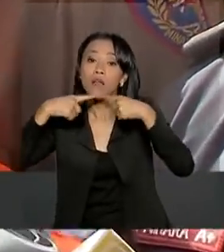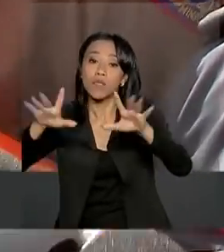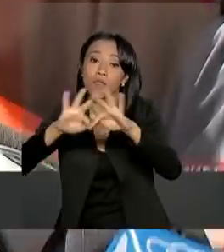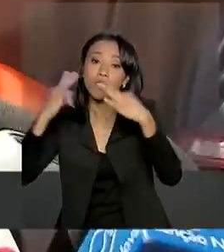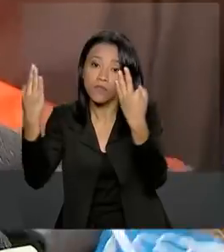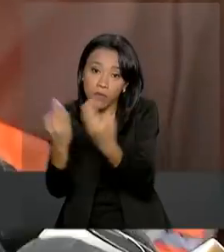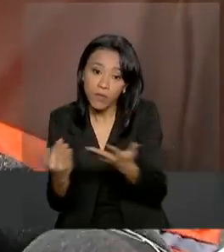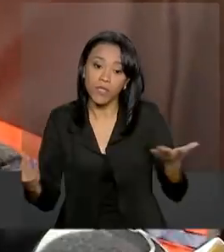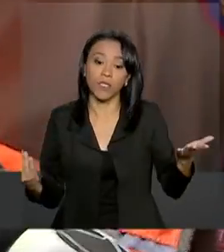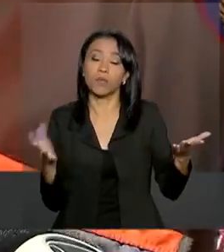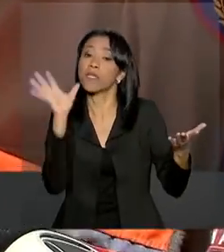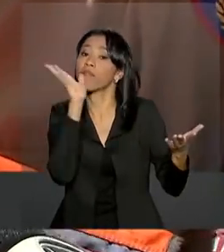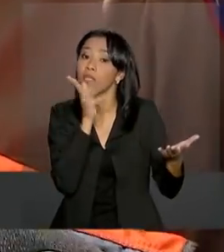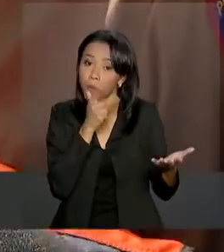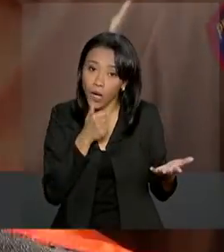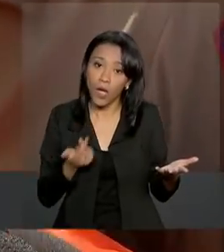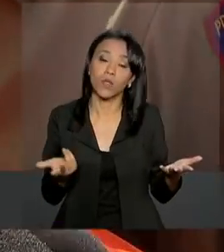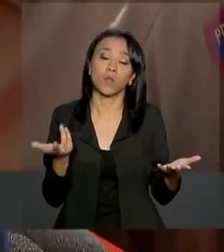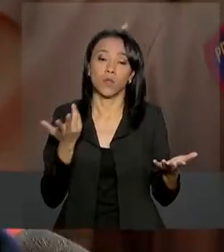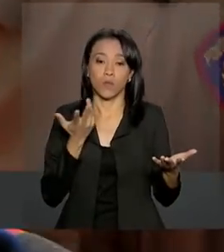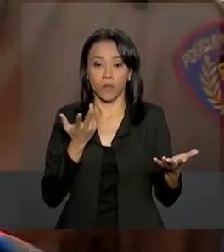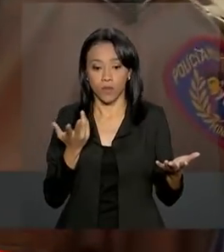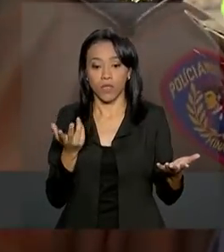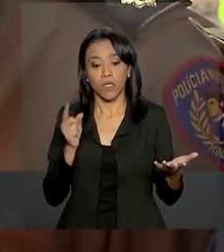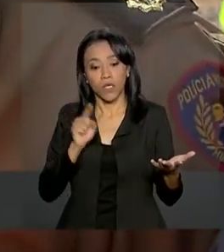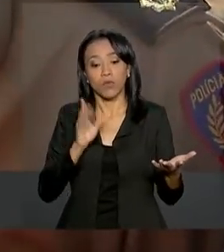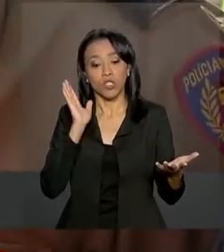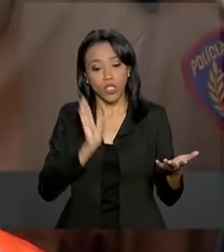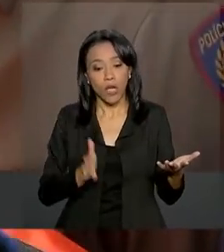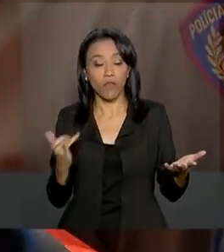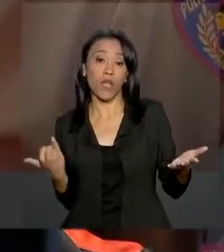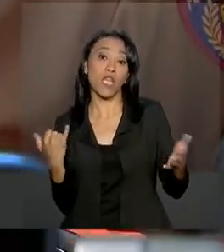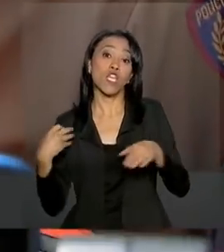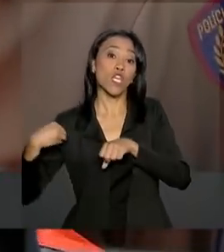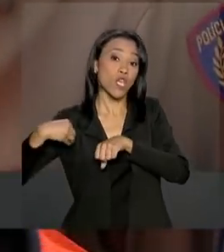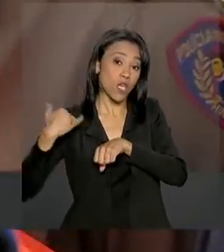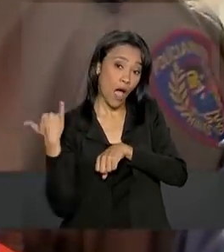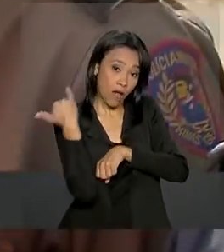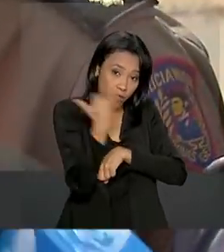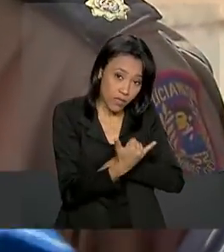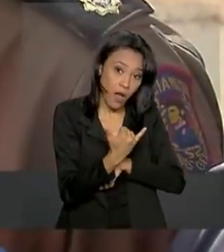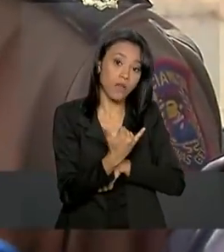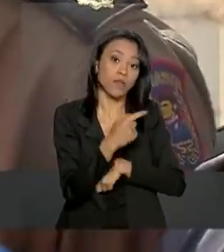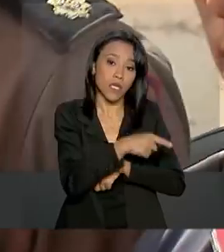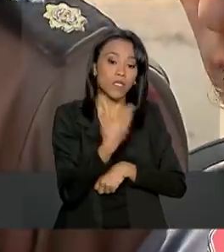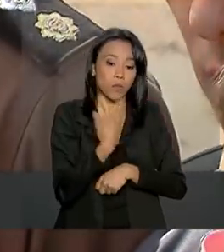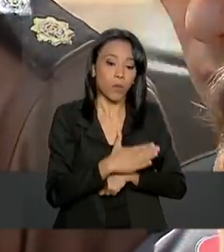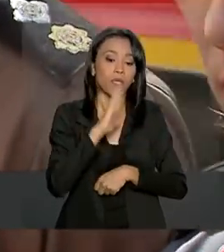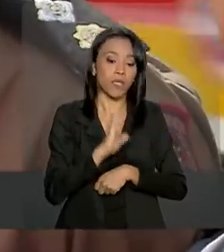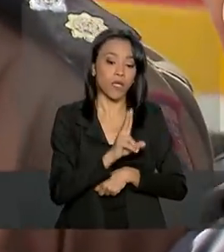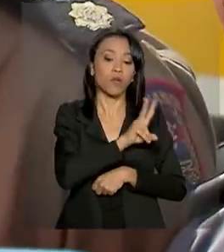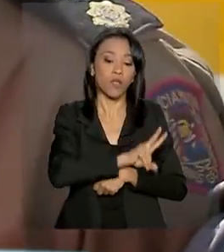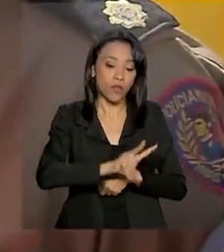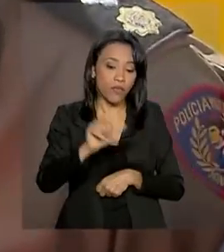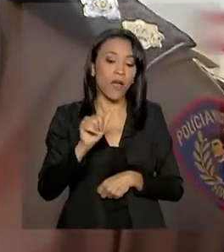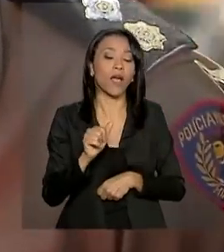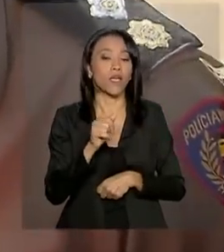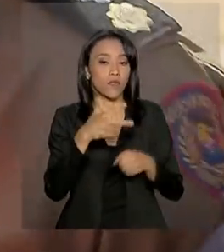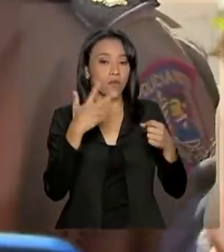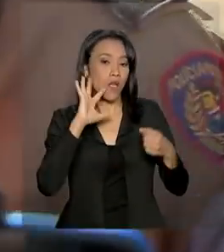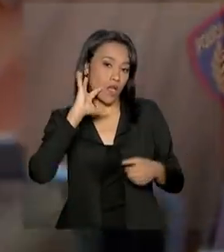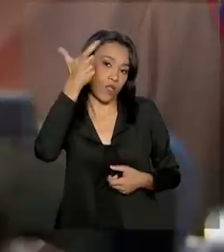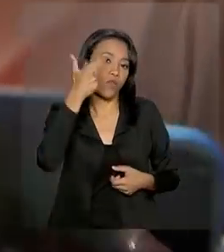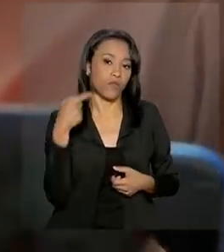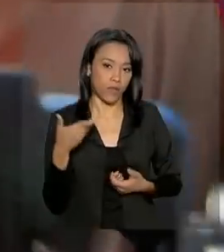0800 estava muito demorado. Isso foi repassado para a Vale e eles prometeram que vão regularizar isso. A Vale